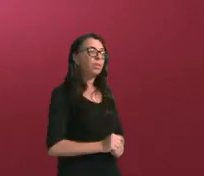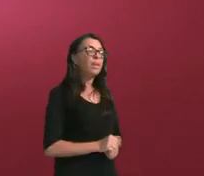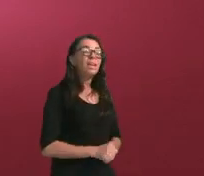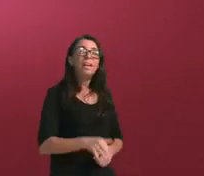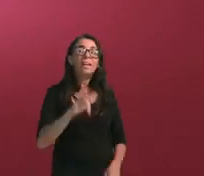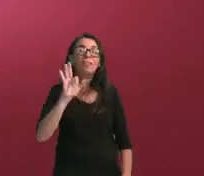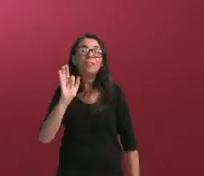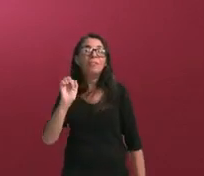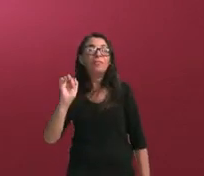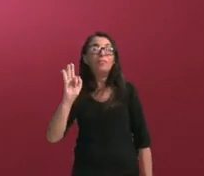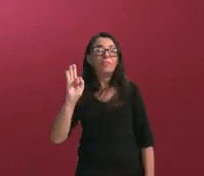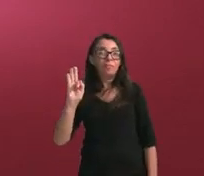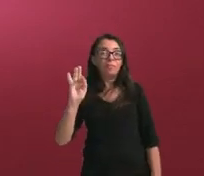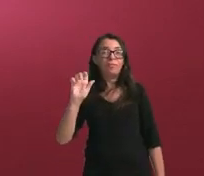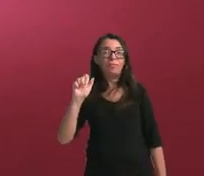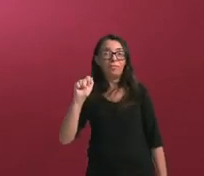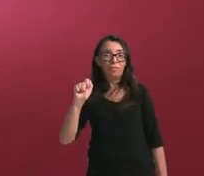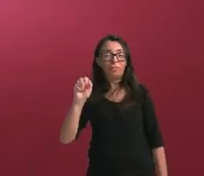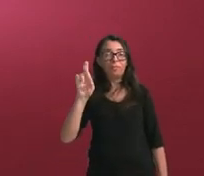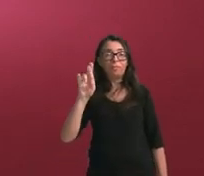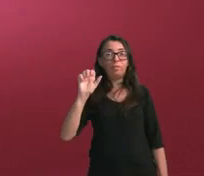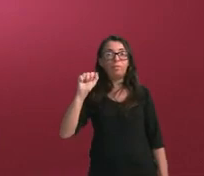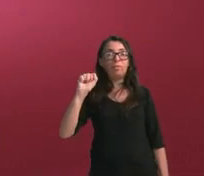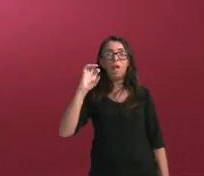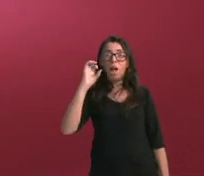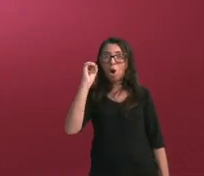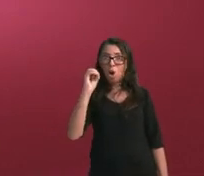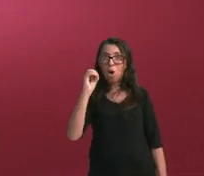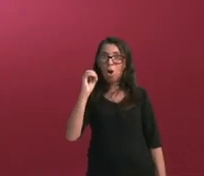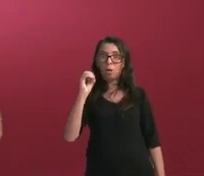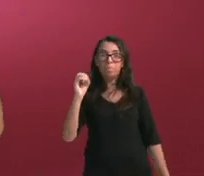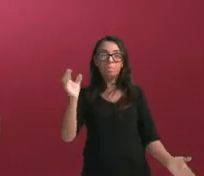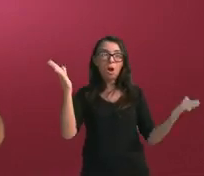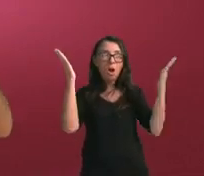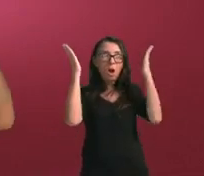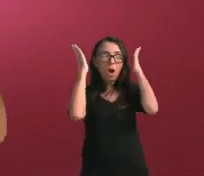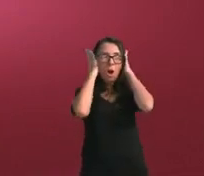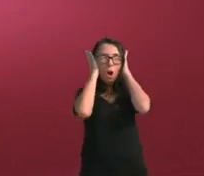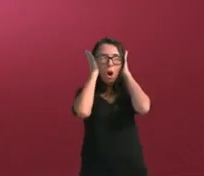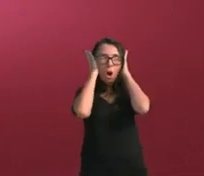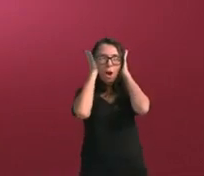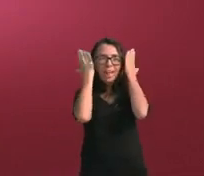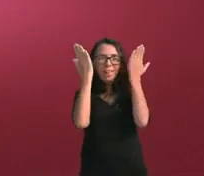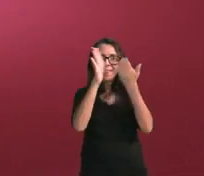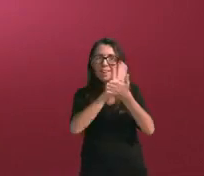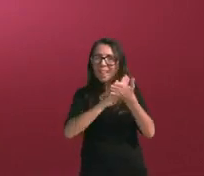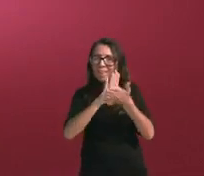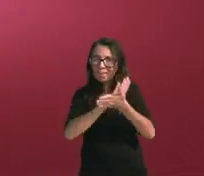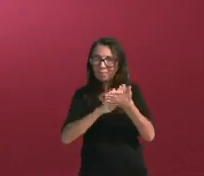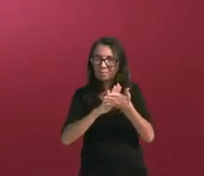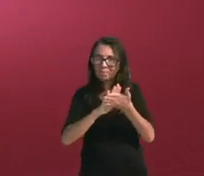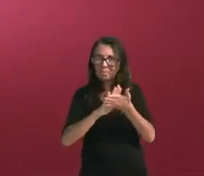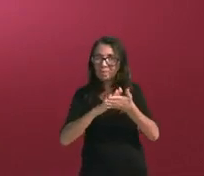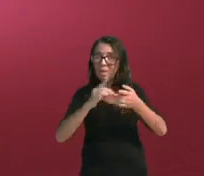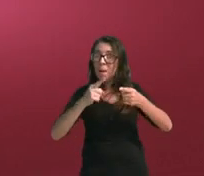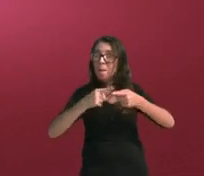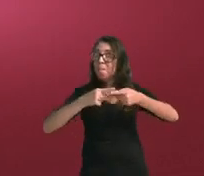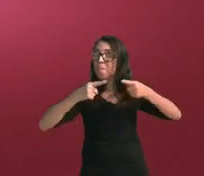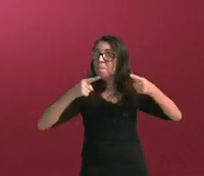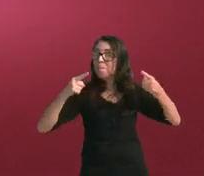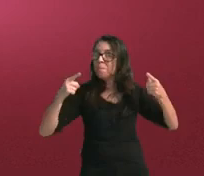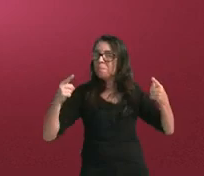endurecer o coração de Faraó, né? E que quem iria tirar o